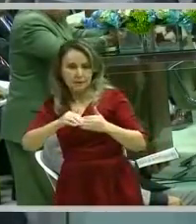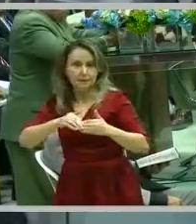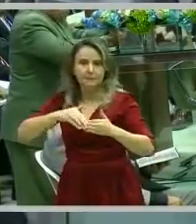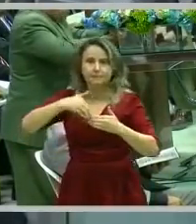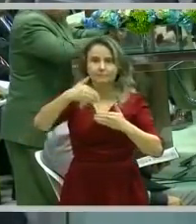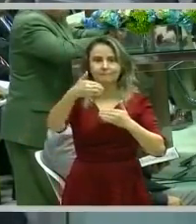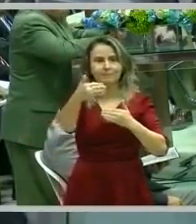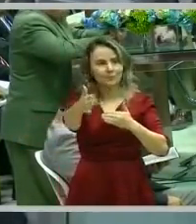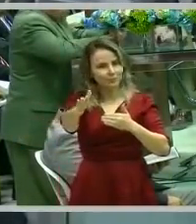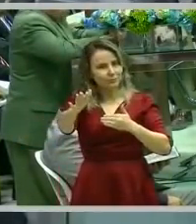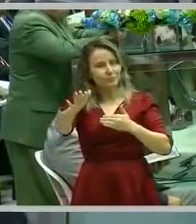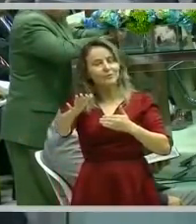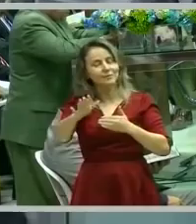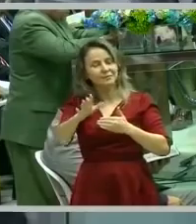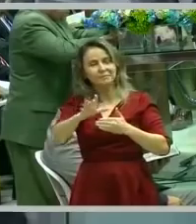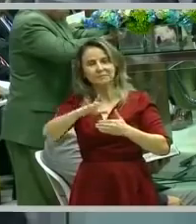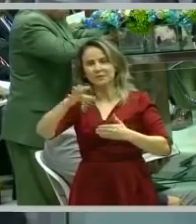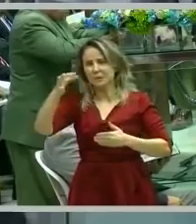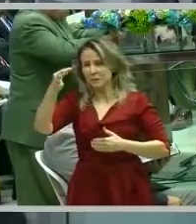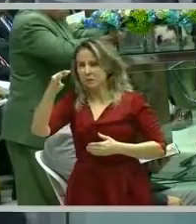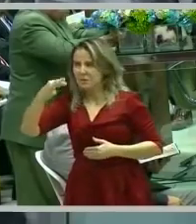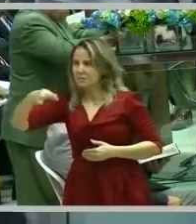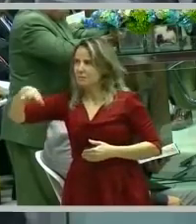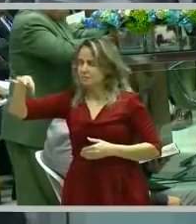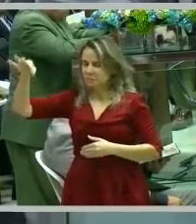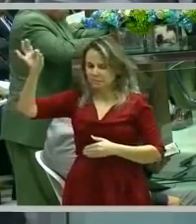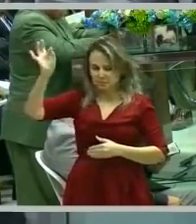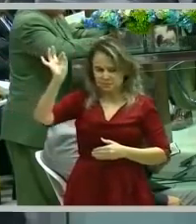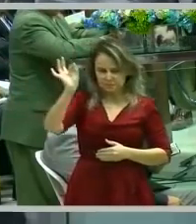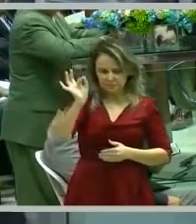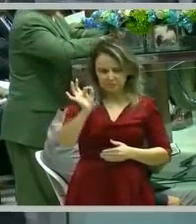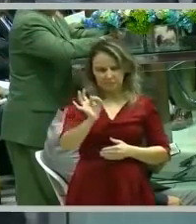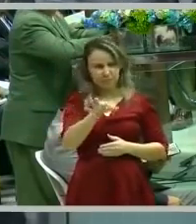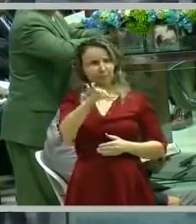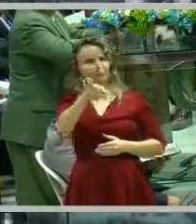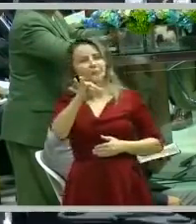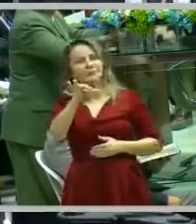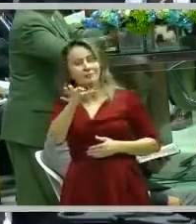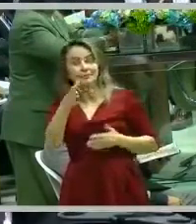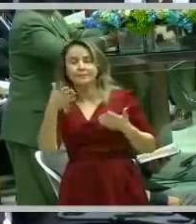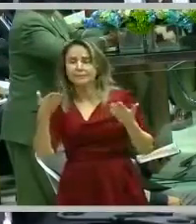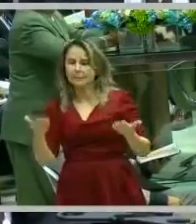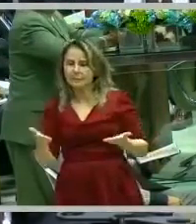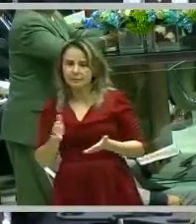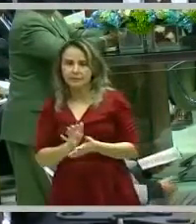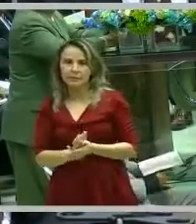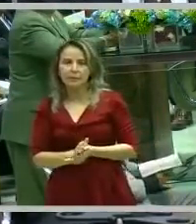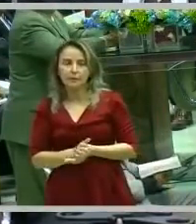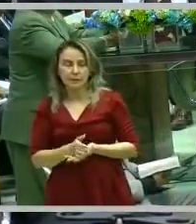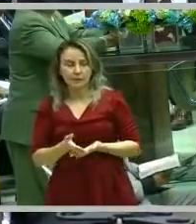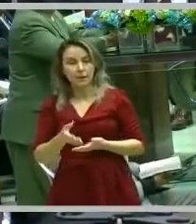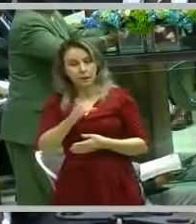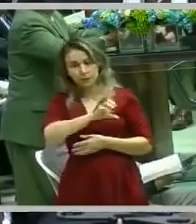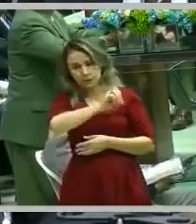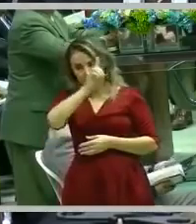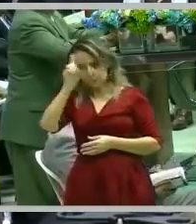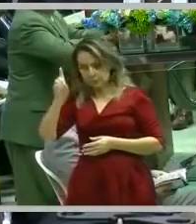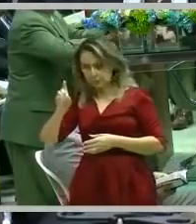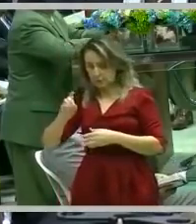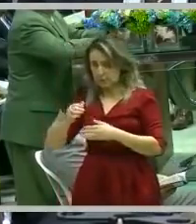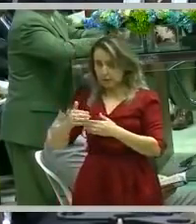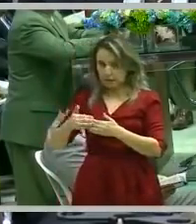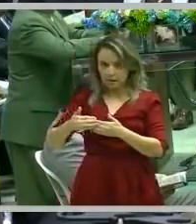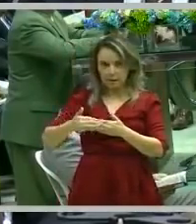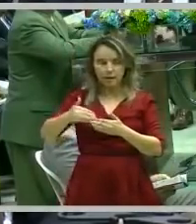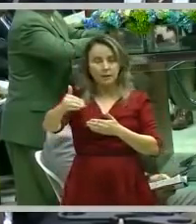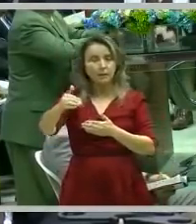se apoderou de Davi. Então Samuel... Peraí, só um pouquinho. Então, desde aquele dia em diante, o Espírito do Senhor